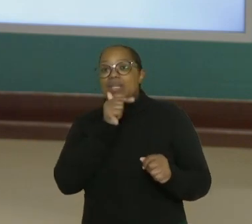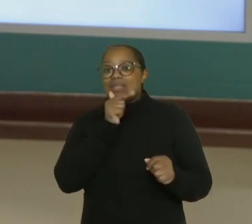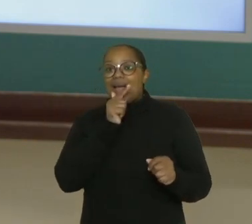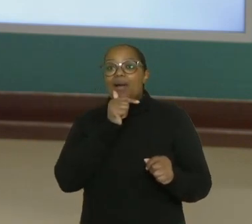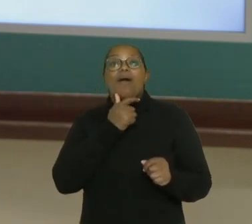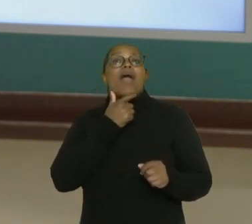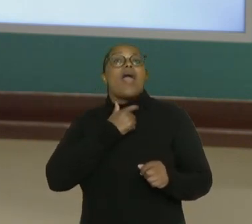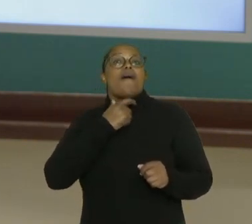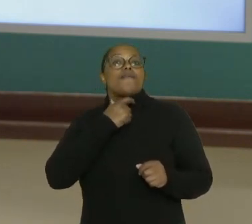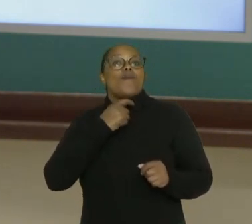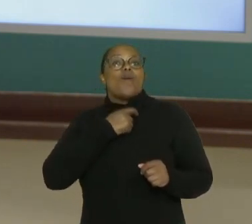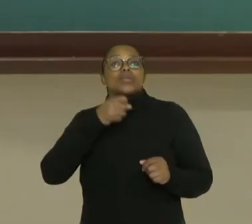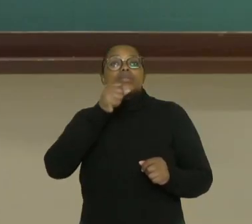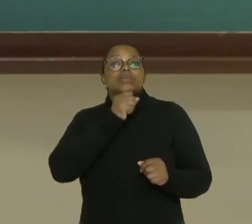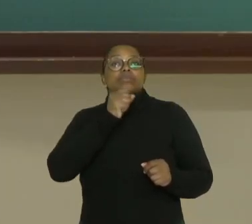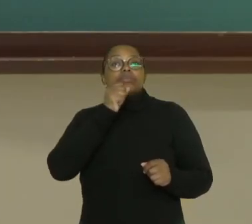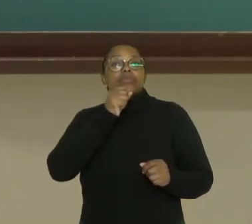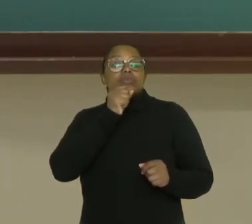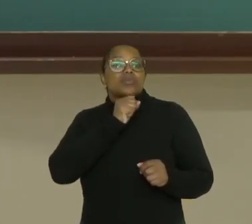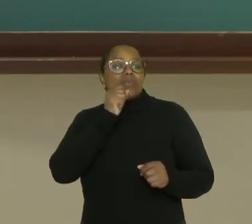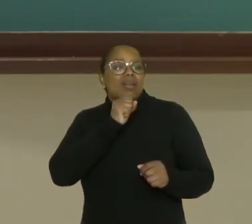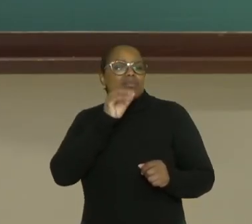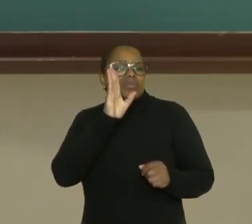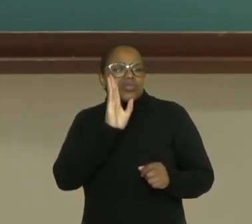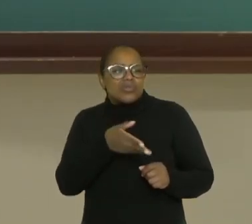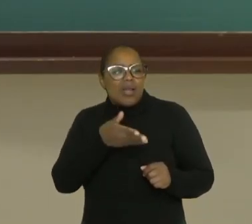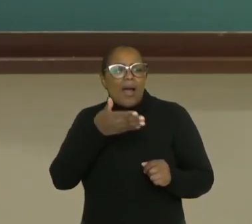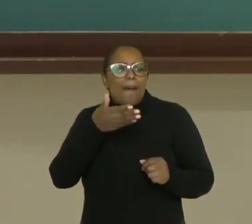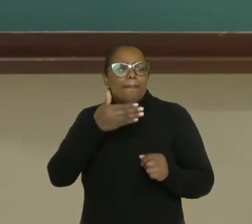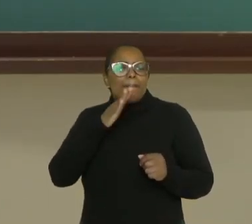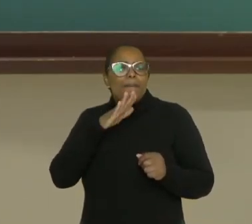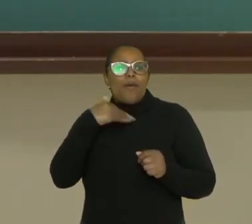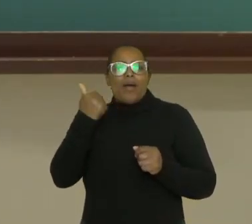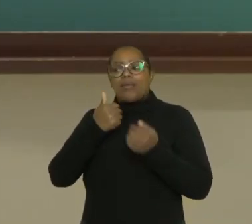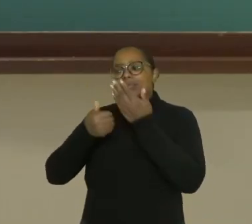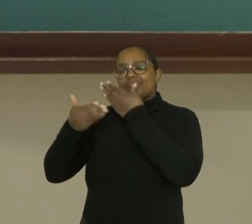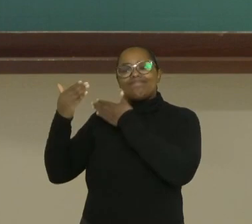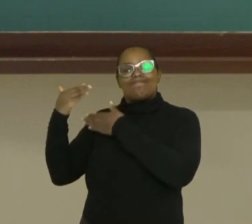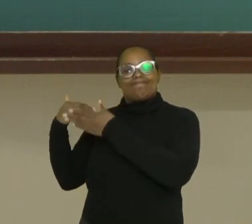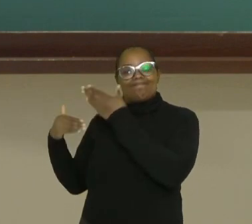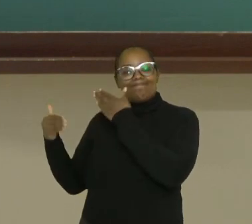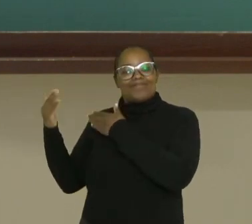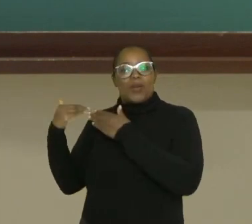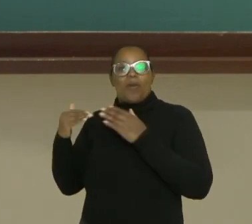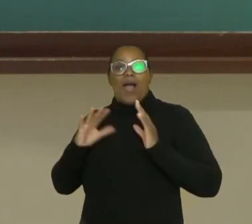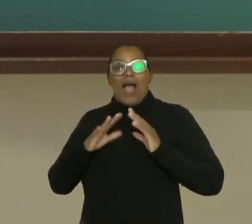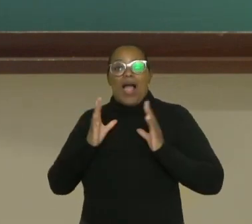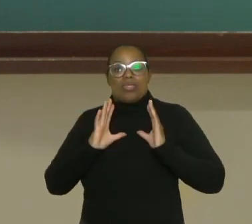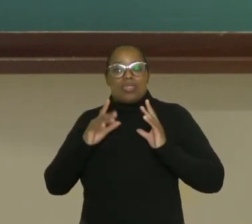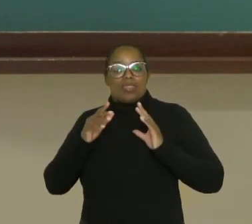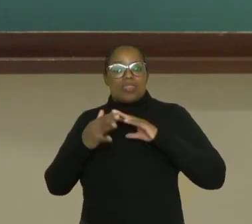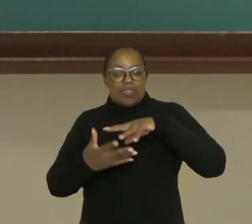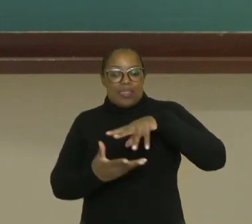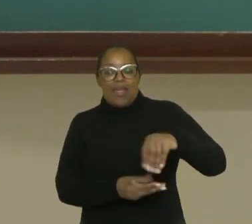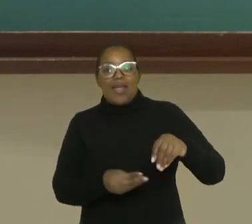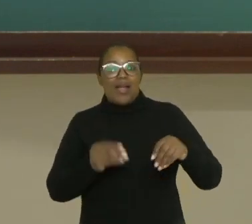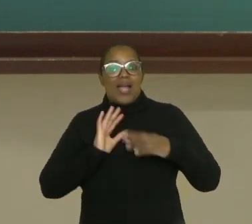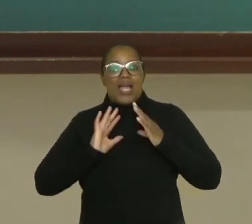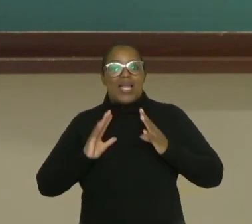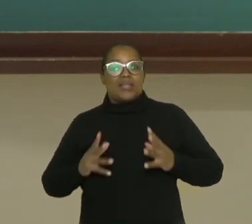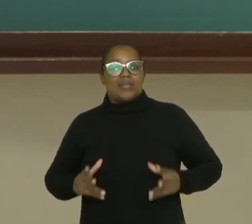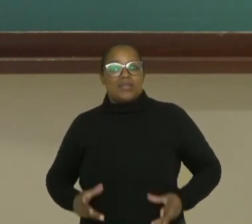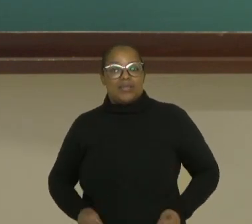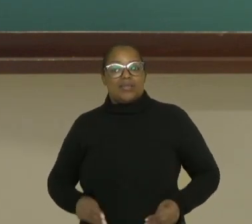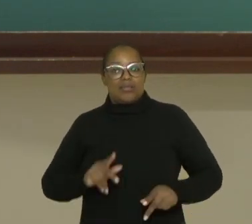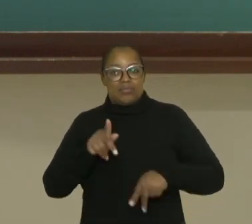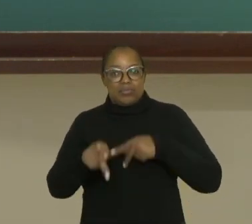Então, ele está relacionando o fato da terra ser sagrada para os povos indígenas com o espírito dos